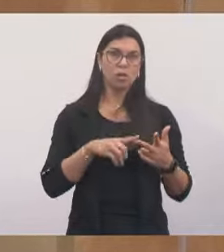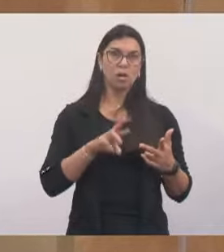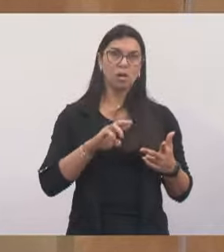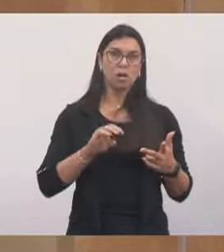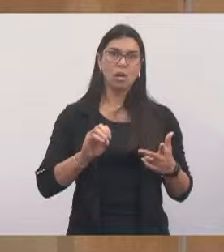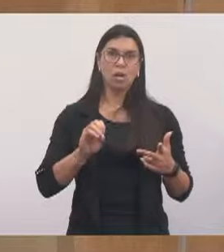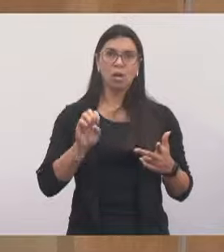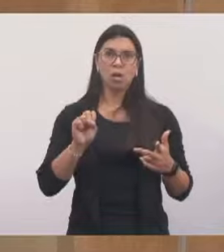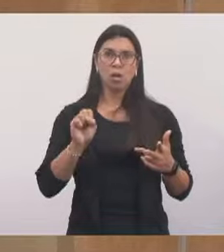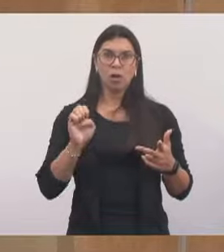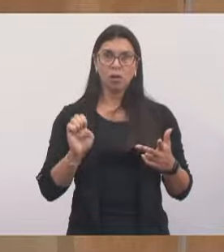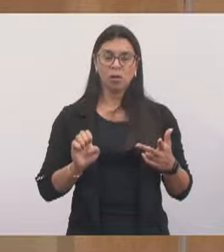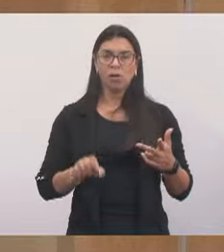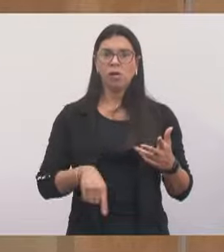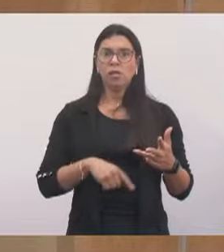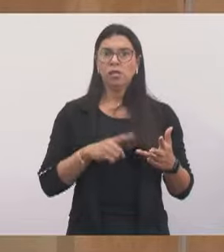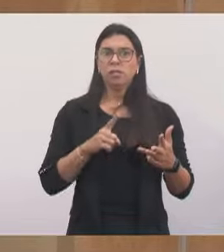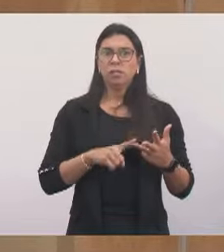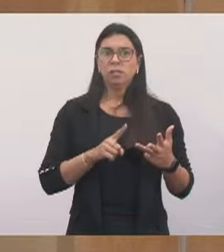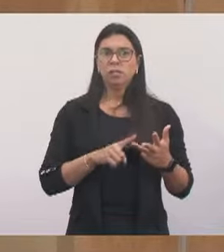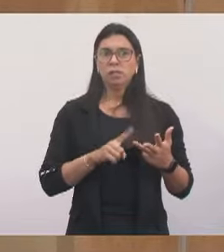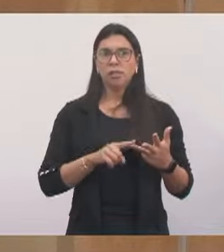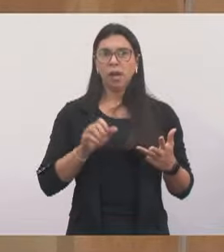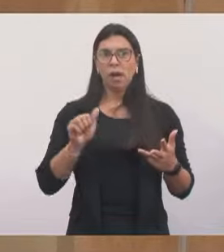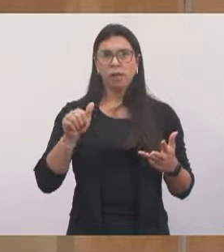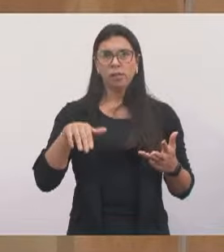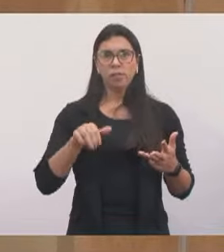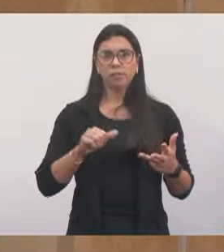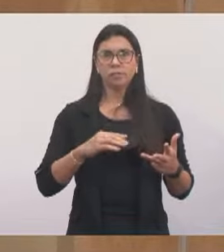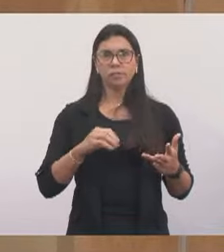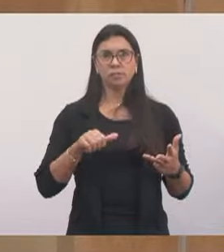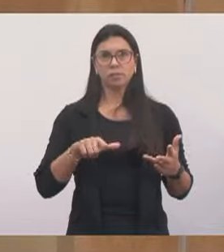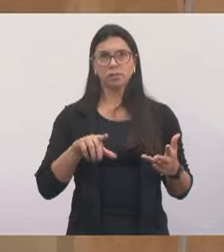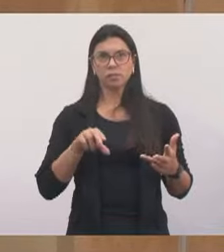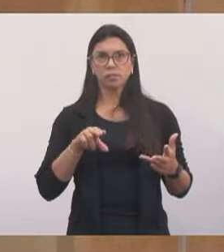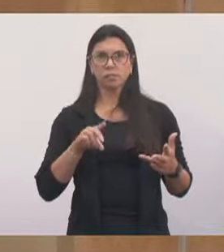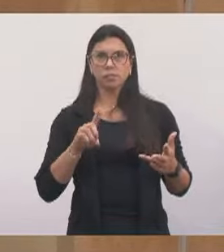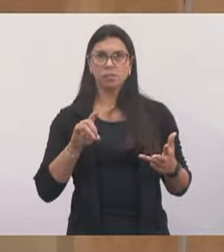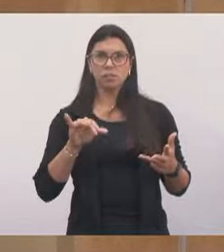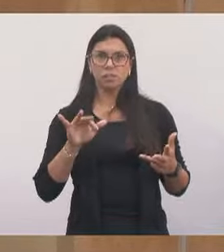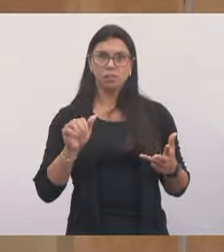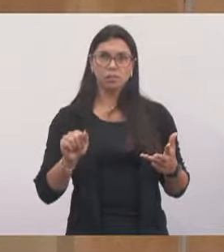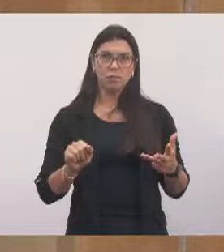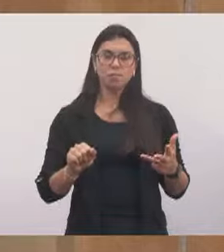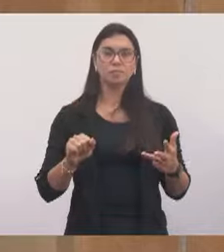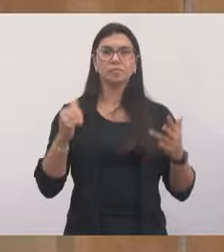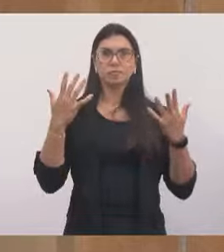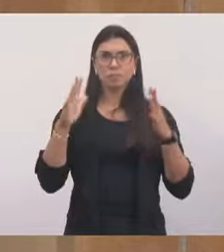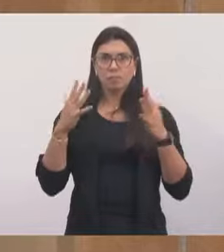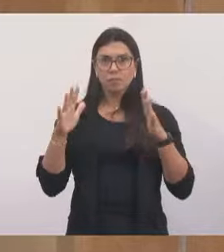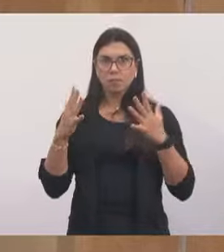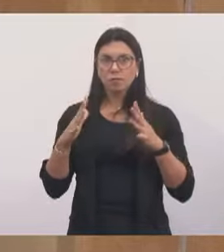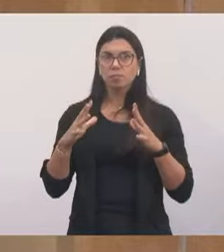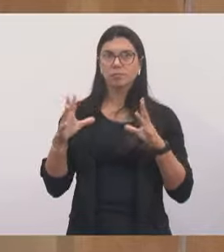que está participando da entidade agora também minha amiga Ana Cláudia, advogada. Então parabéns a todos vocês e seguimos